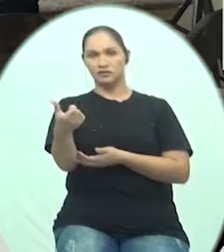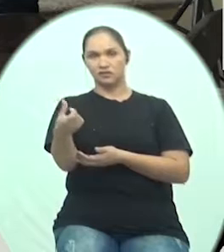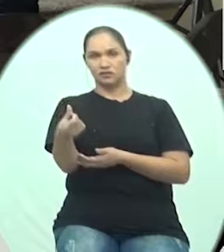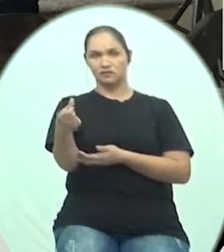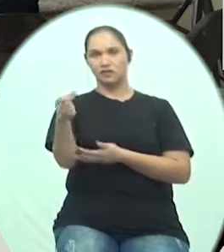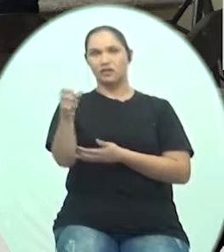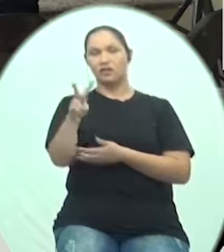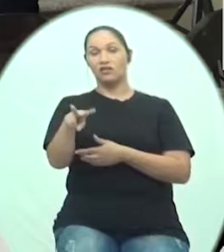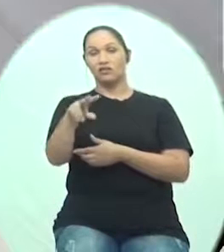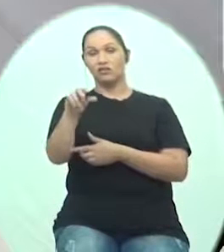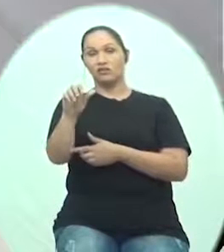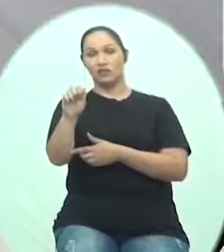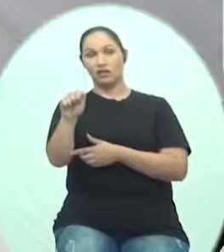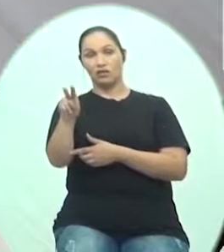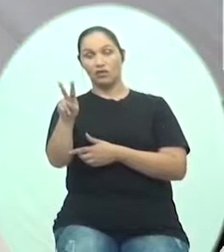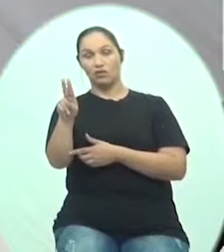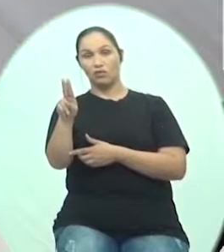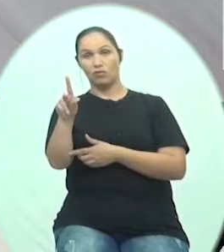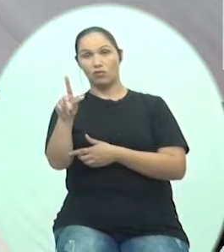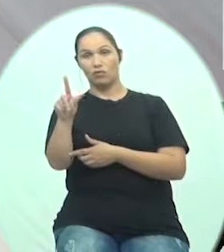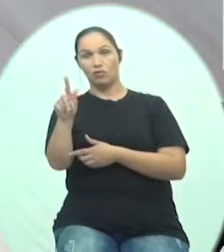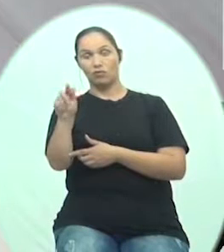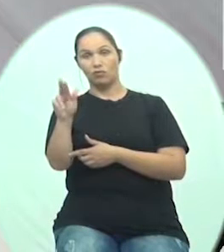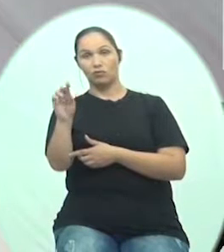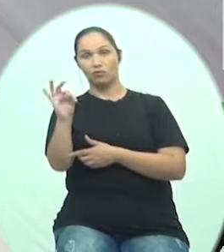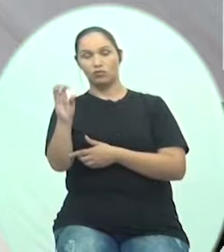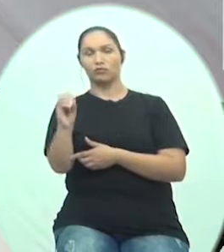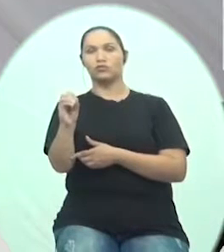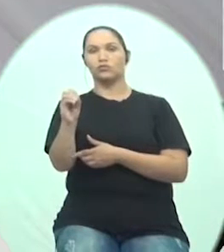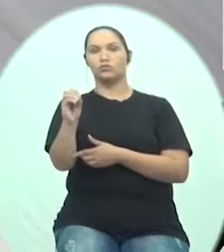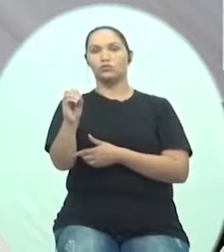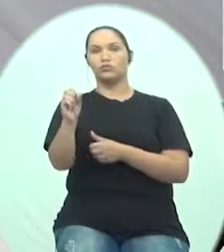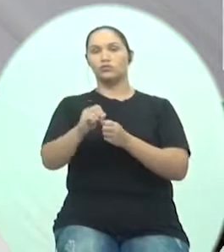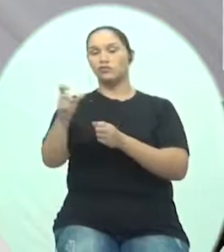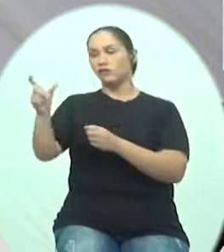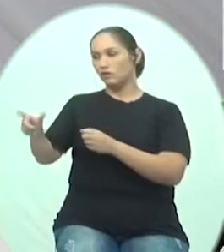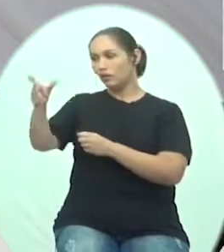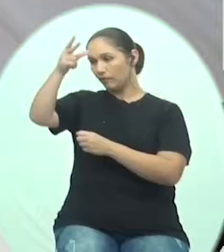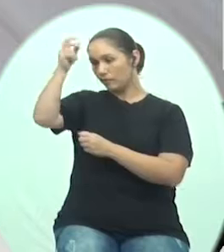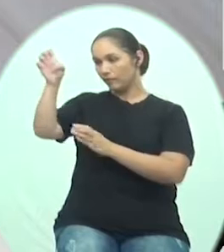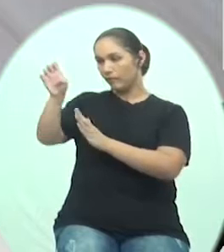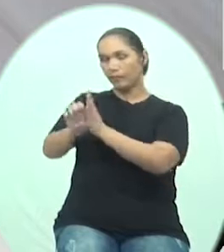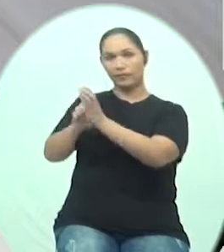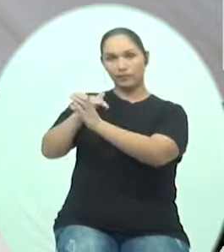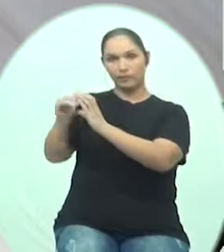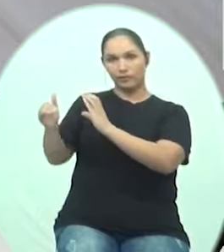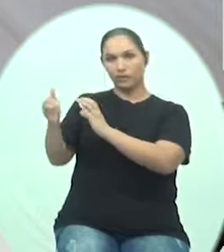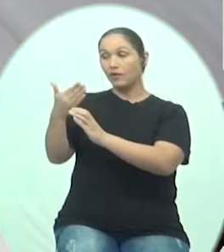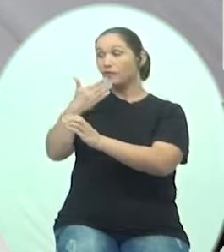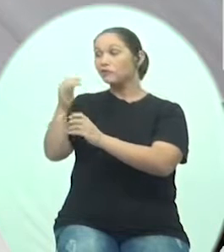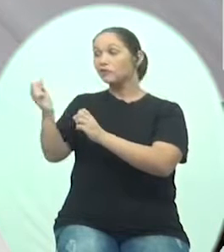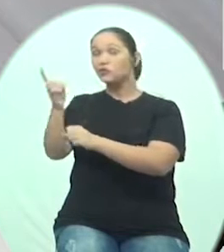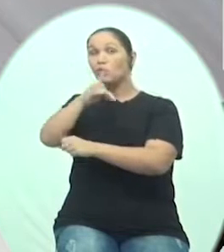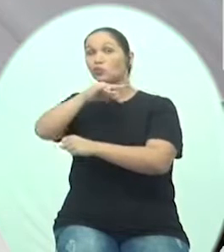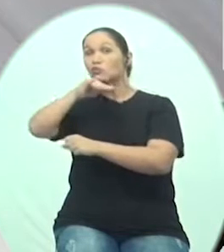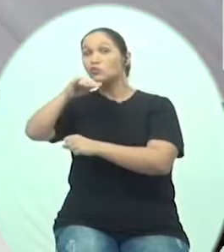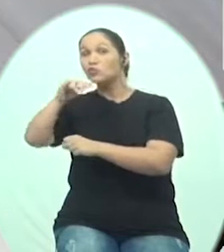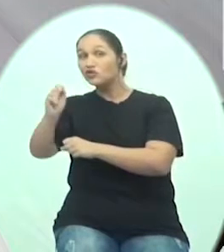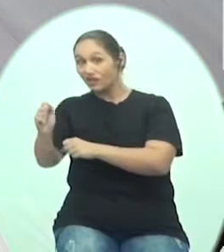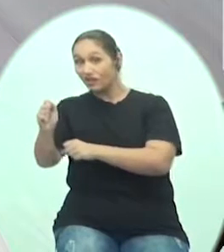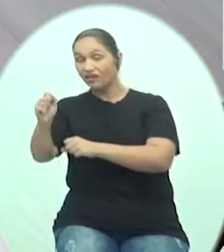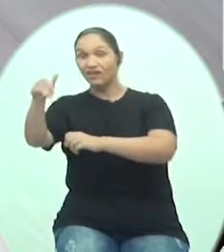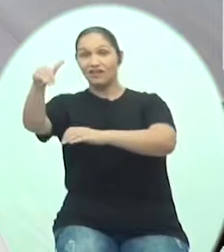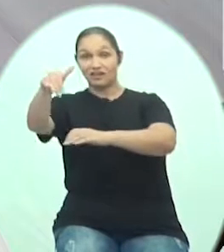Jair Augusto Alexandre assunto envia o expediente ao Prefeito Municipal para que informe comal a data prevista para